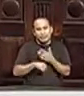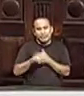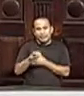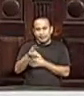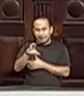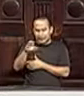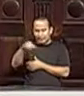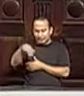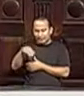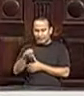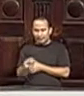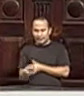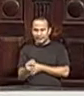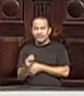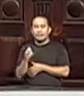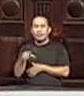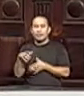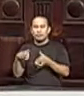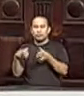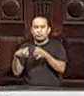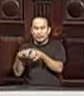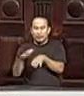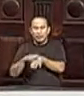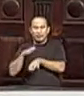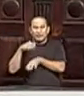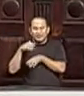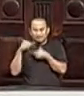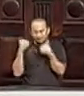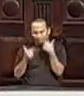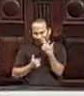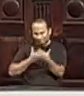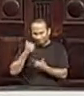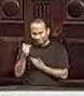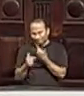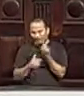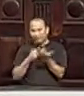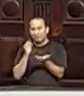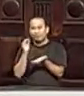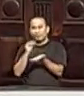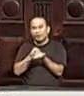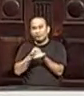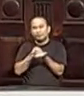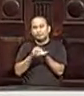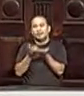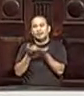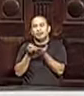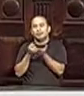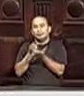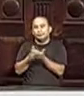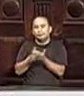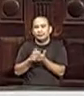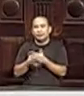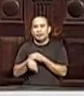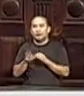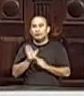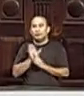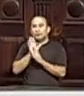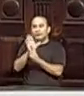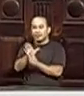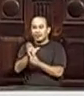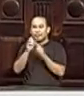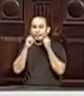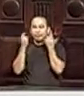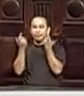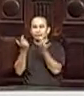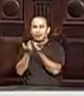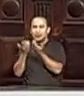Estado do Rio de Janeiro e é o setor que mais enfrenta a chaga da sonegação. Eu apresentei a essa Assembleia Legislativa e